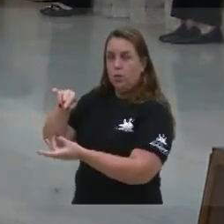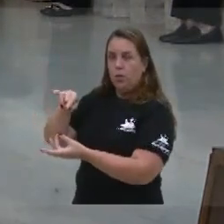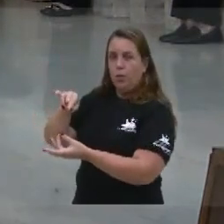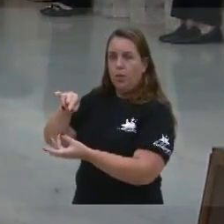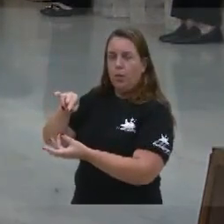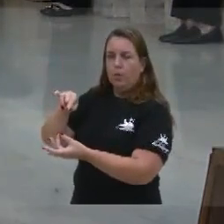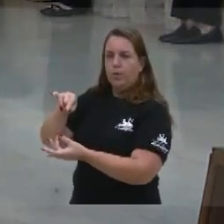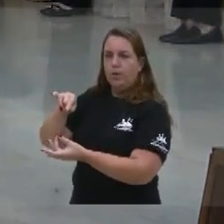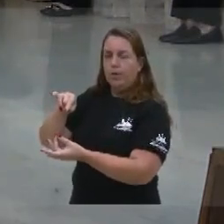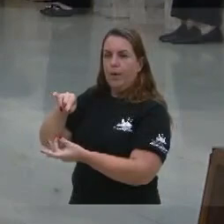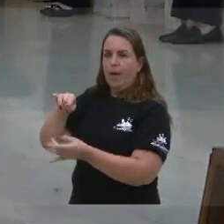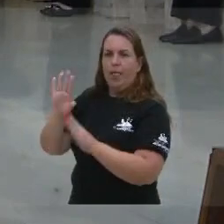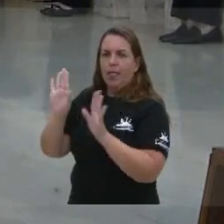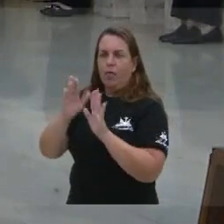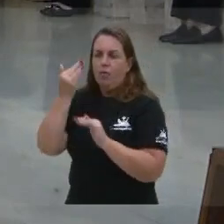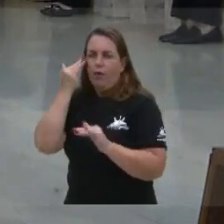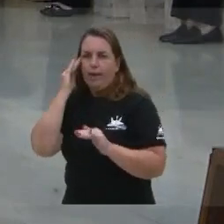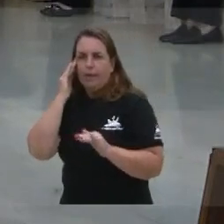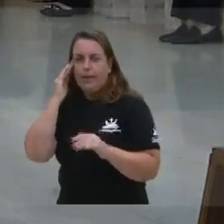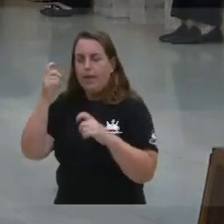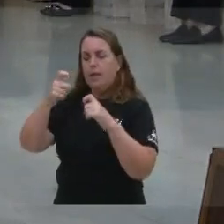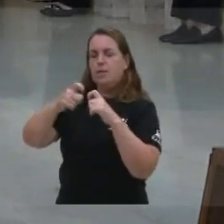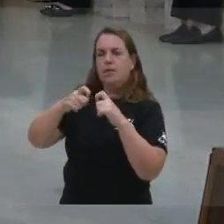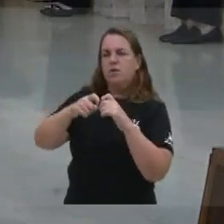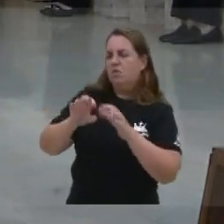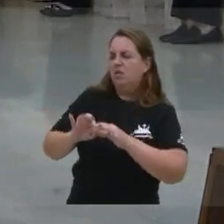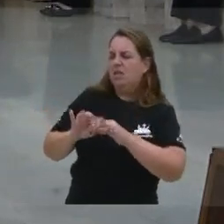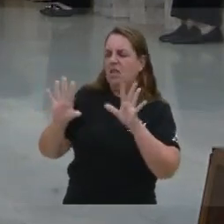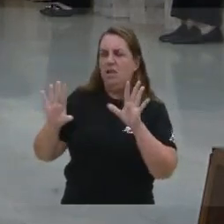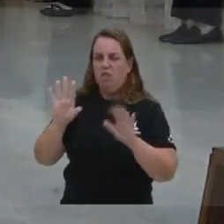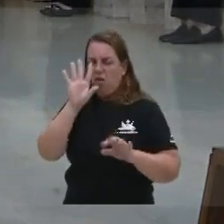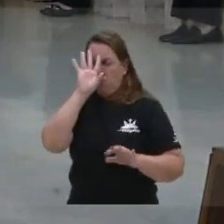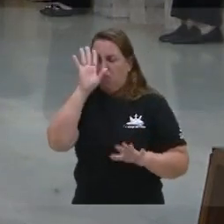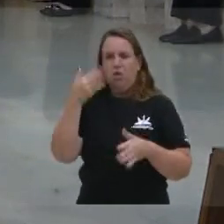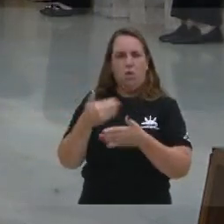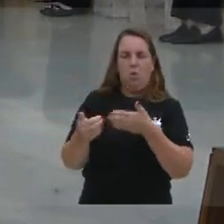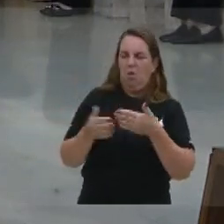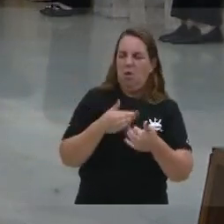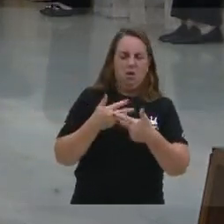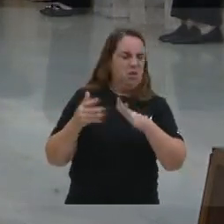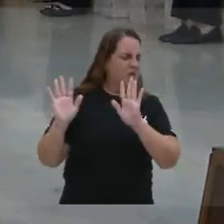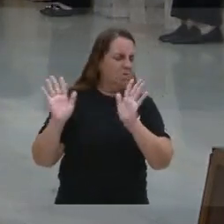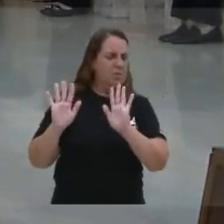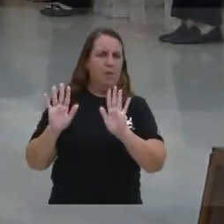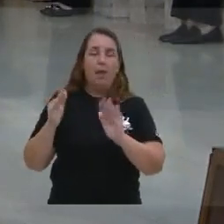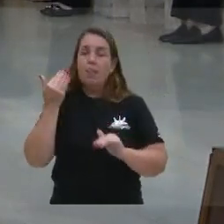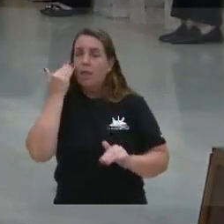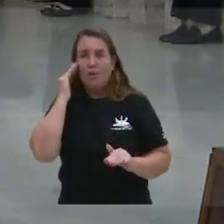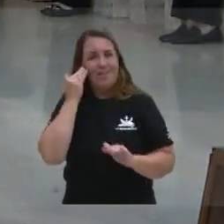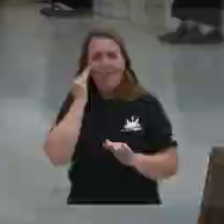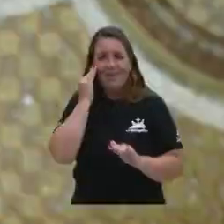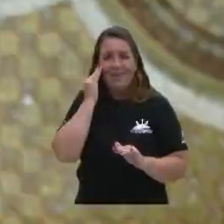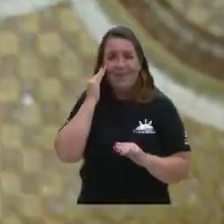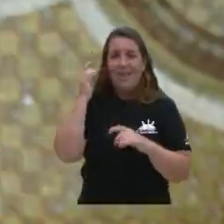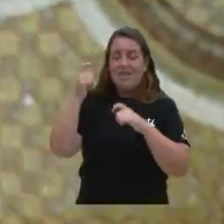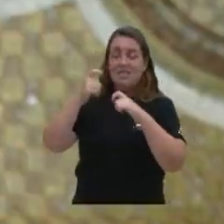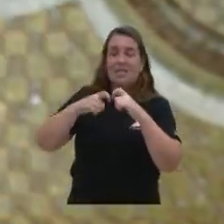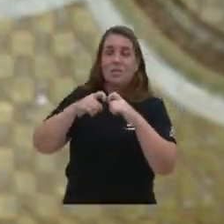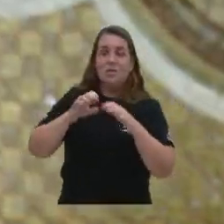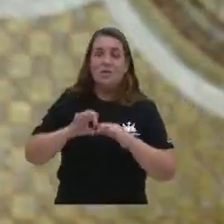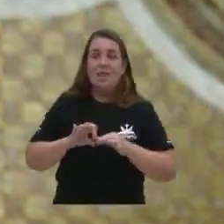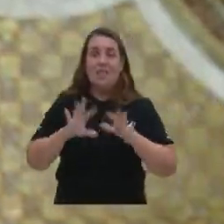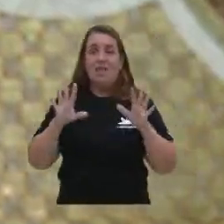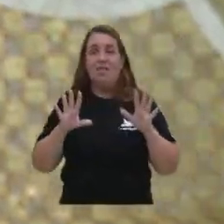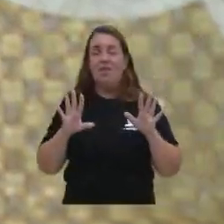ser sanada, resolvida de qualquer jeito. Não vai entender que a sexualidade é algo